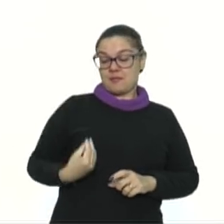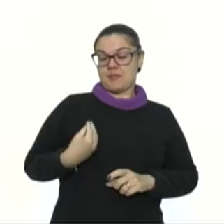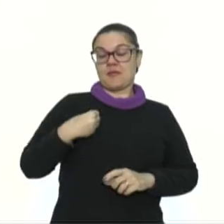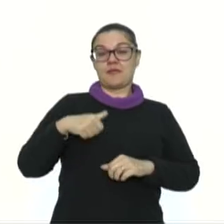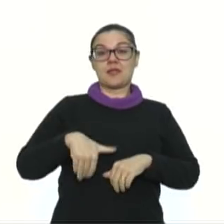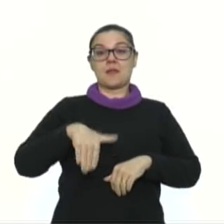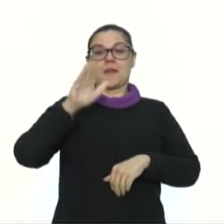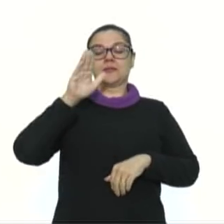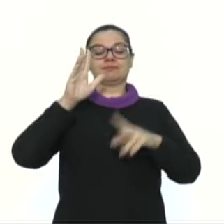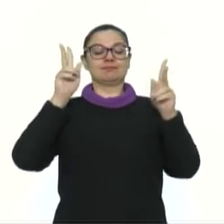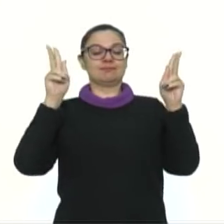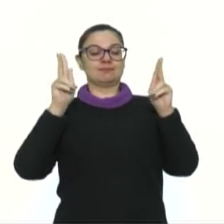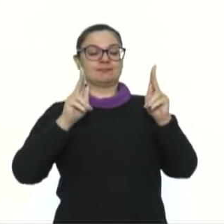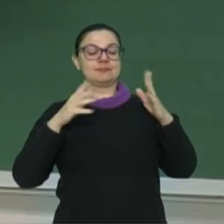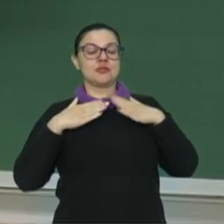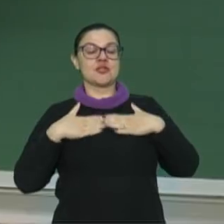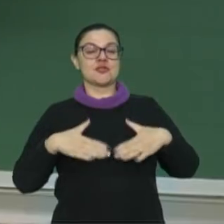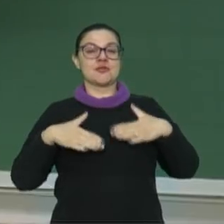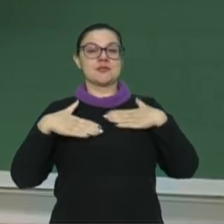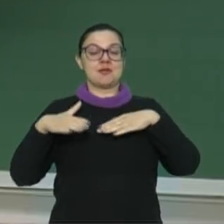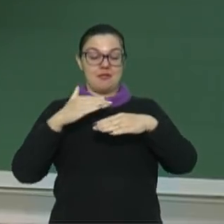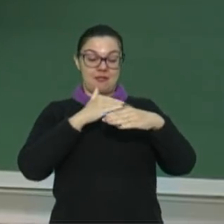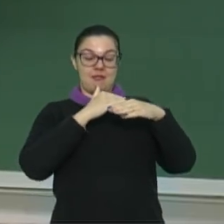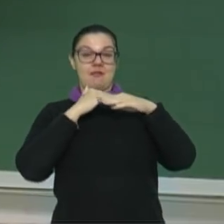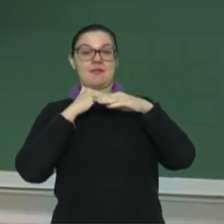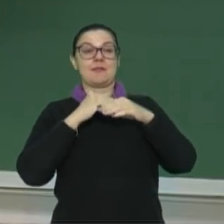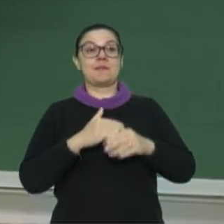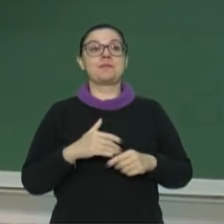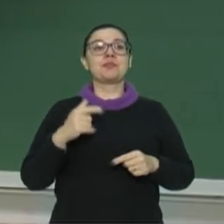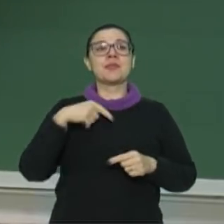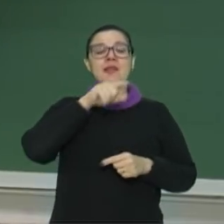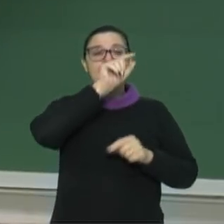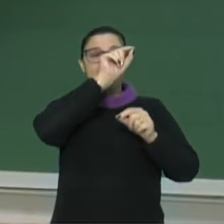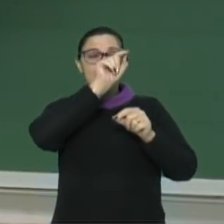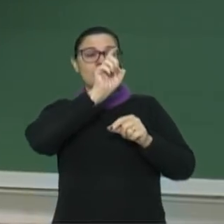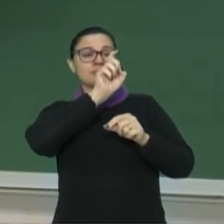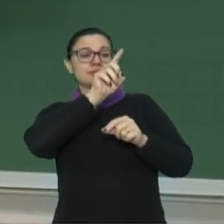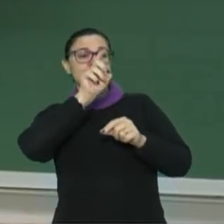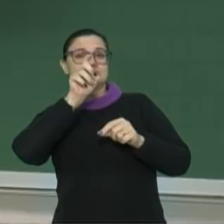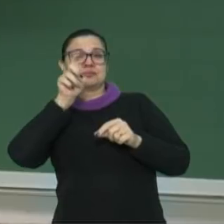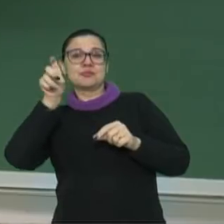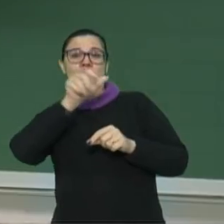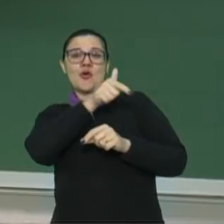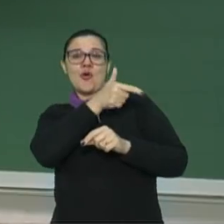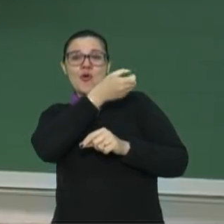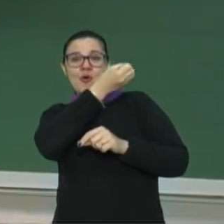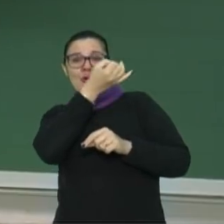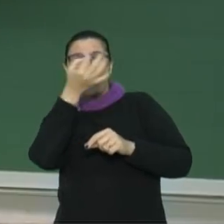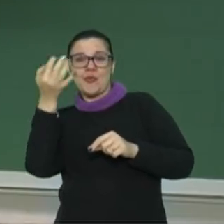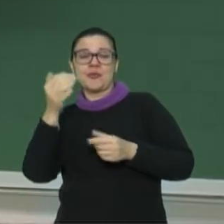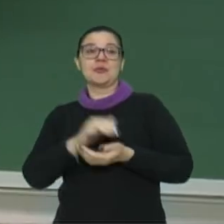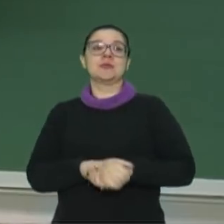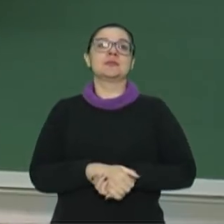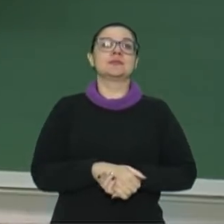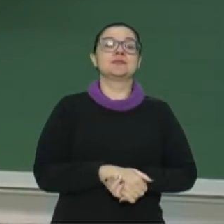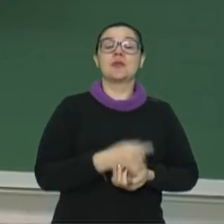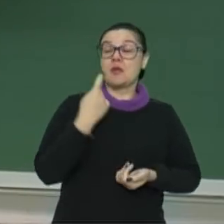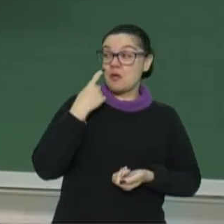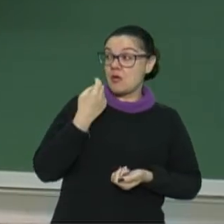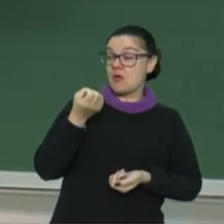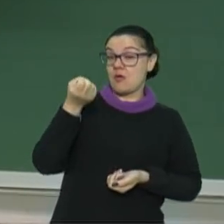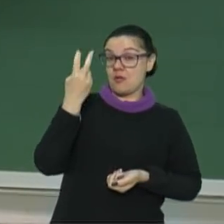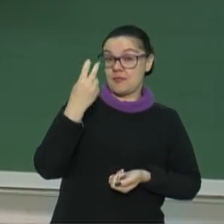harmônica. Aqui você teria aqui o link para outras sessões, né? Aqui você tem as sessões também, ó, para a